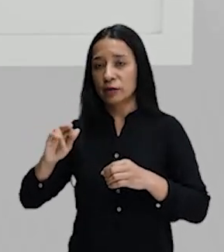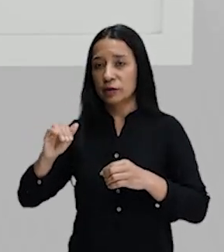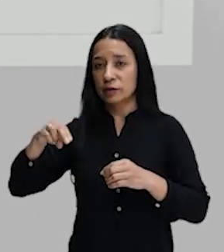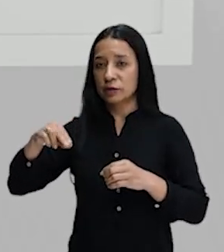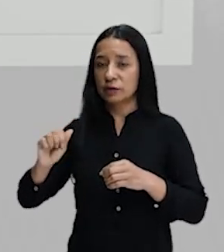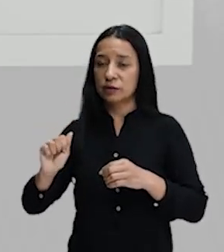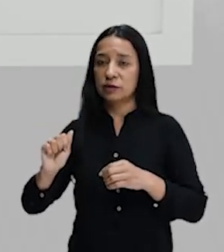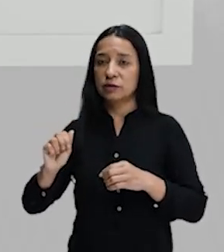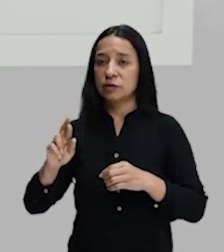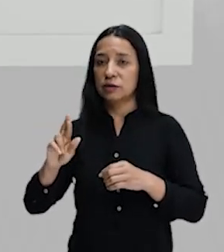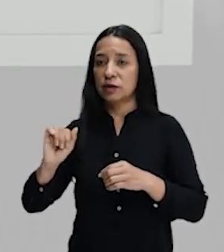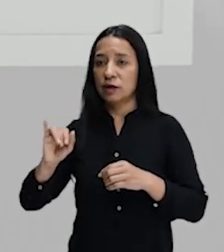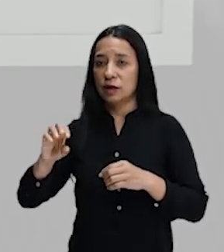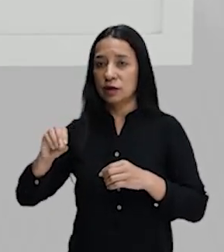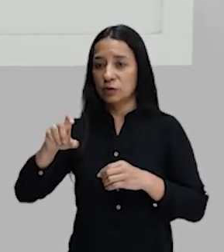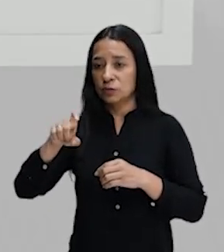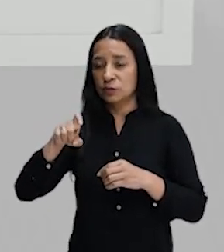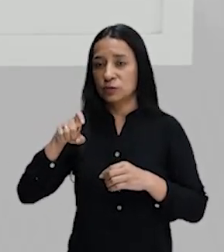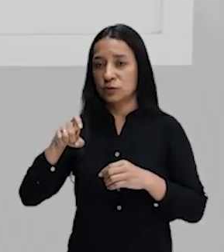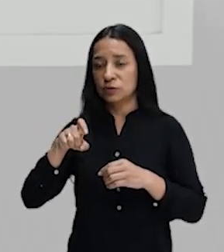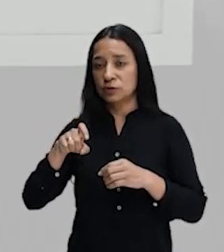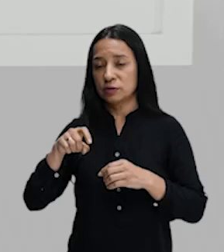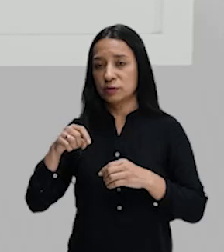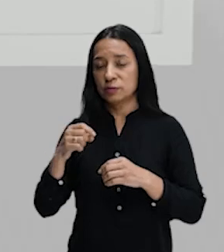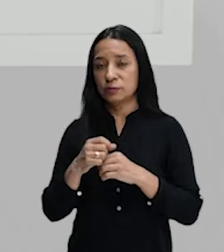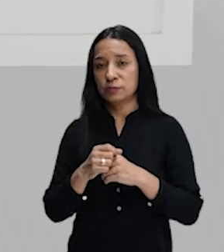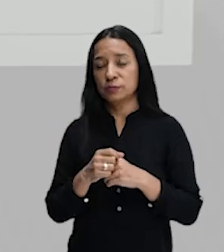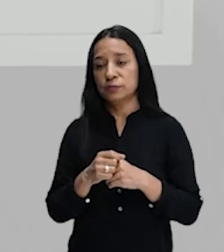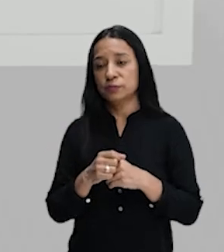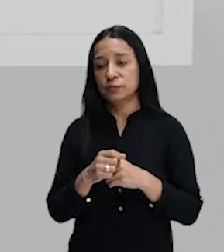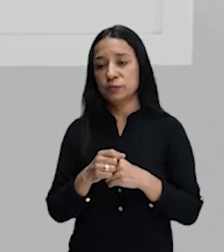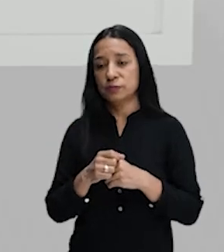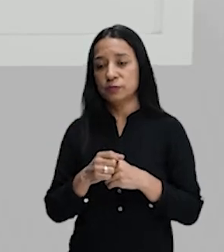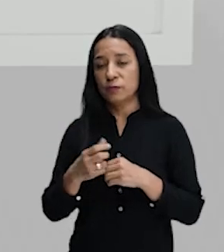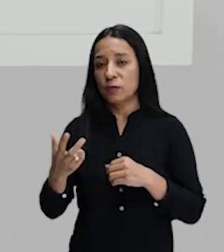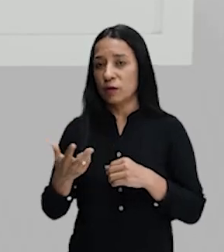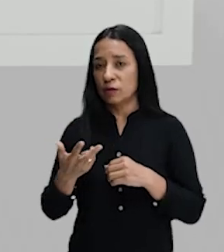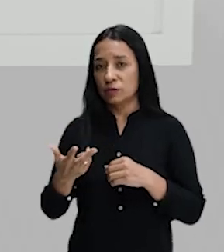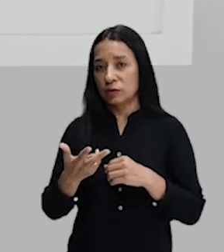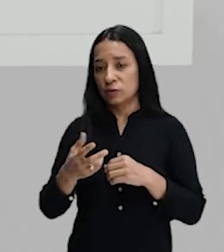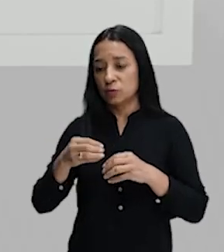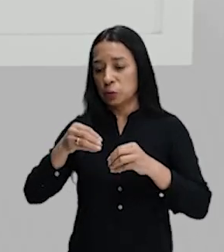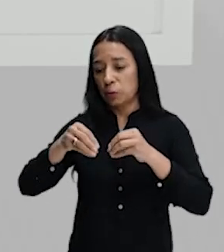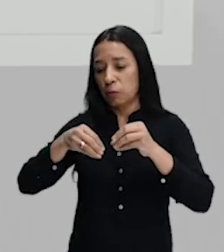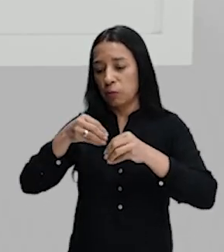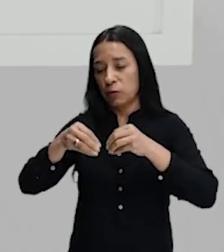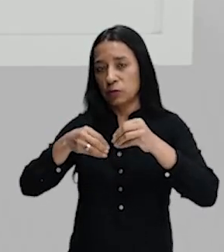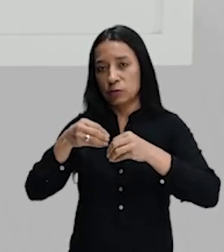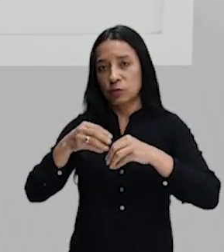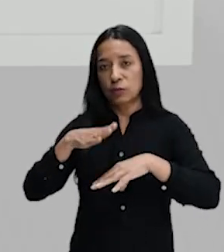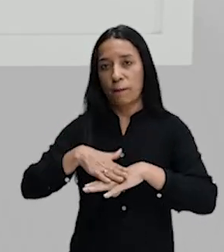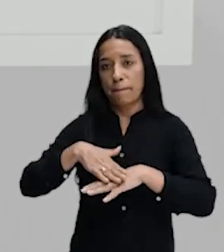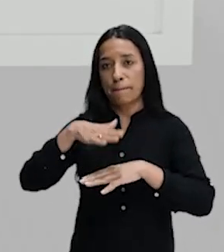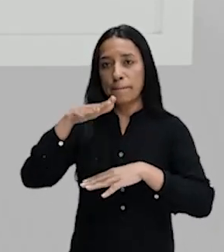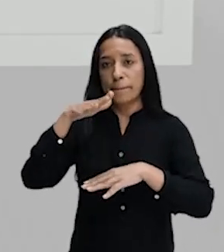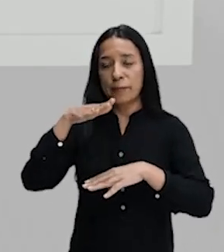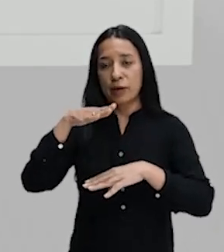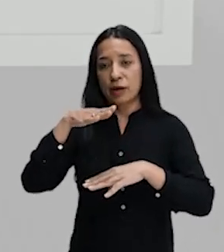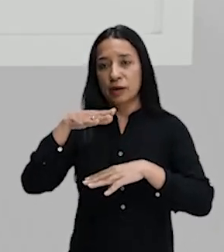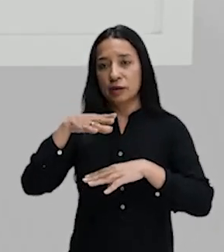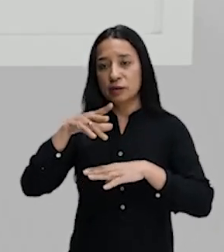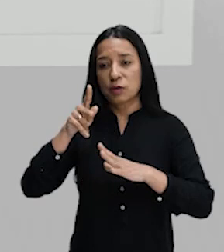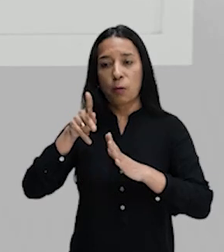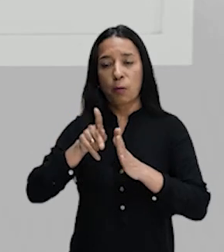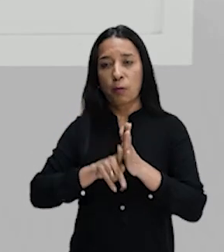Então esse, né, que é o nosso acelerador de partículas de luz síncrotron, ele é o mais